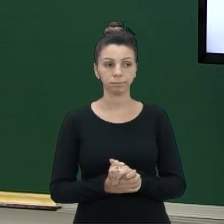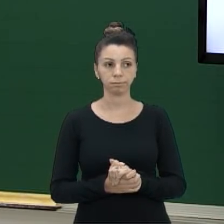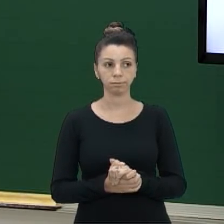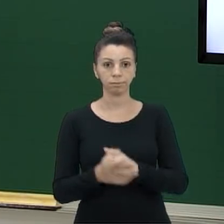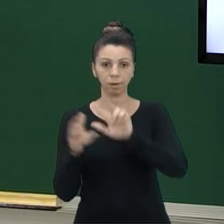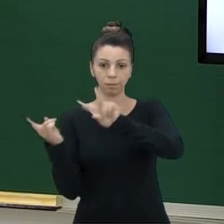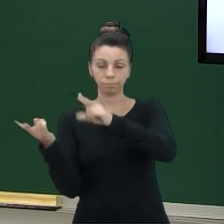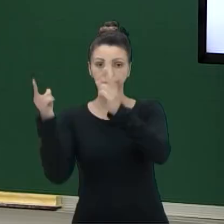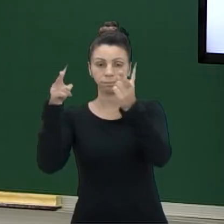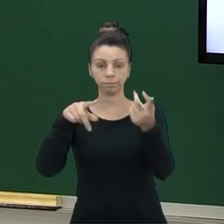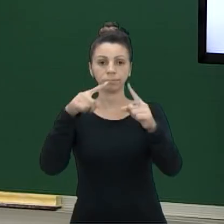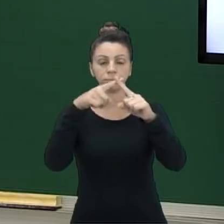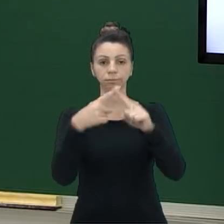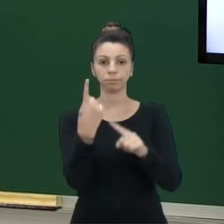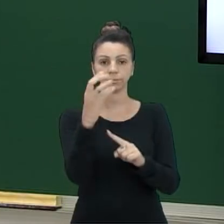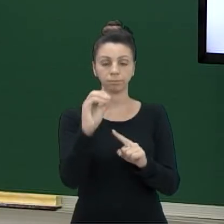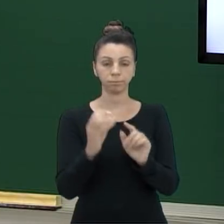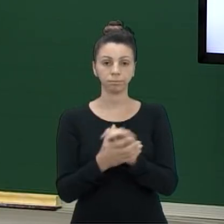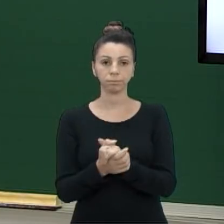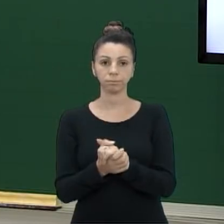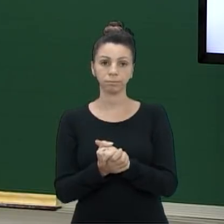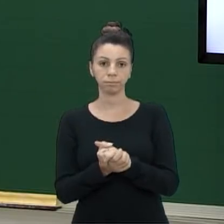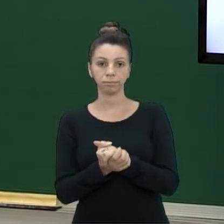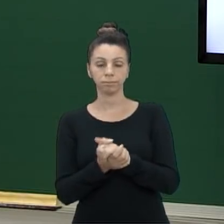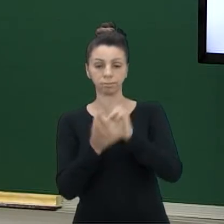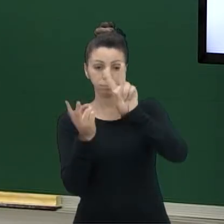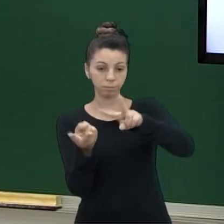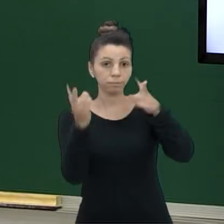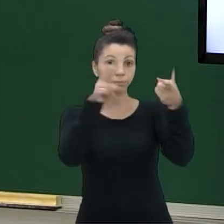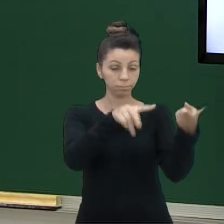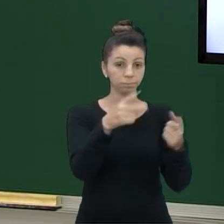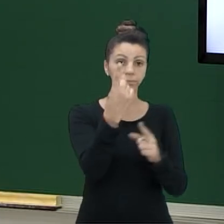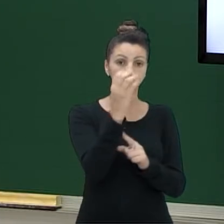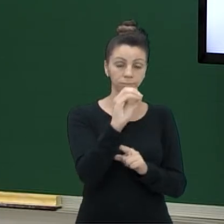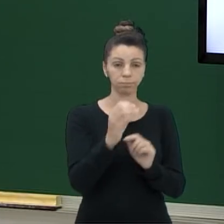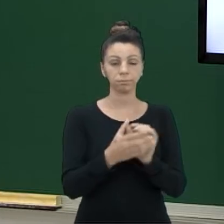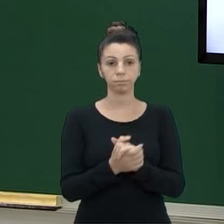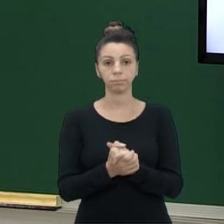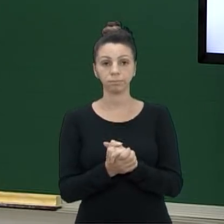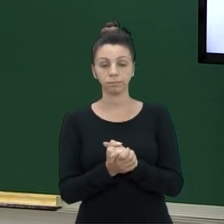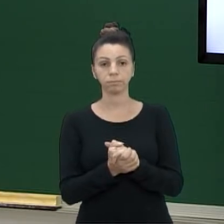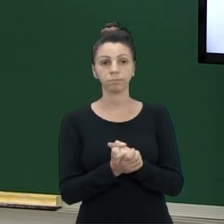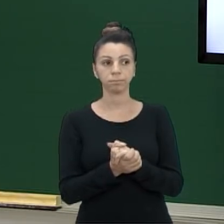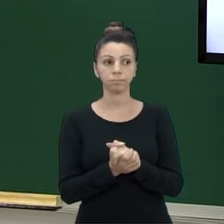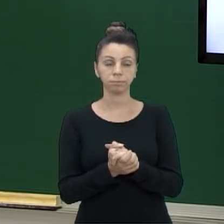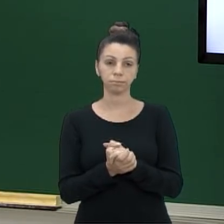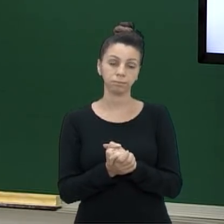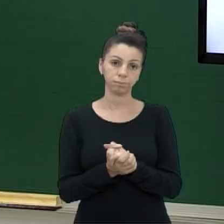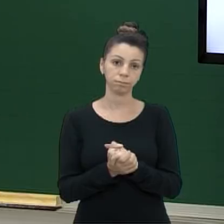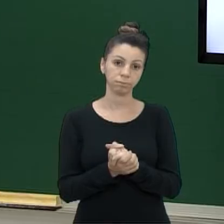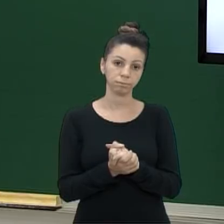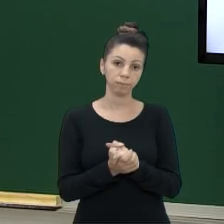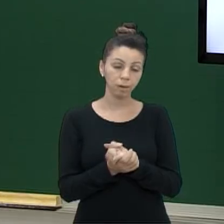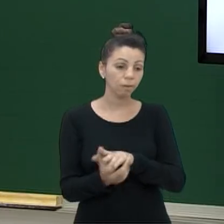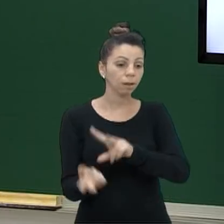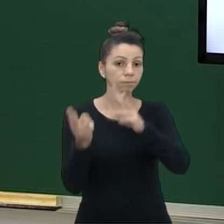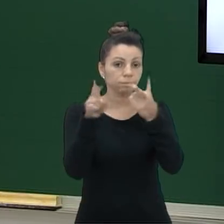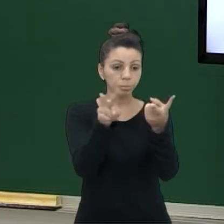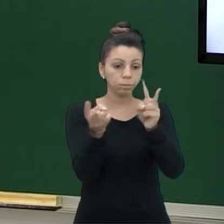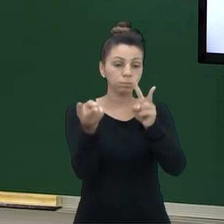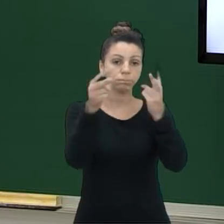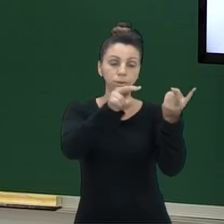multiplica por 10. Quintal métrico para miriagrama, multiplica por 10. Miriagrama para quilograma, multiplica por